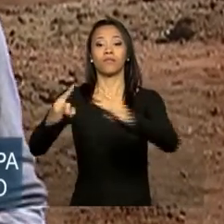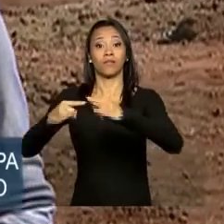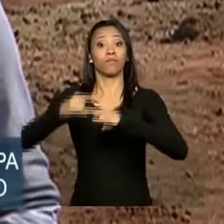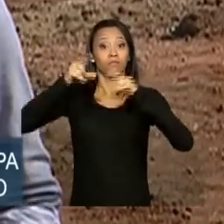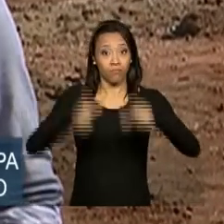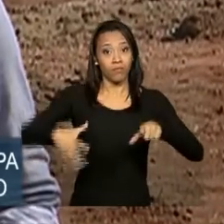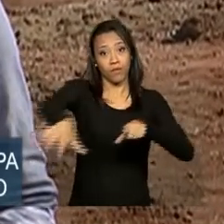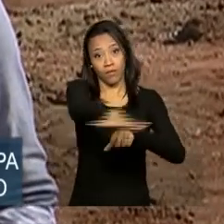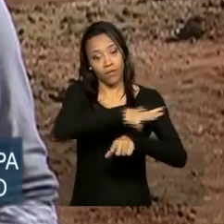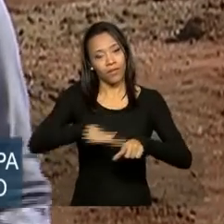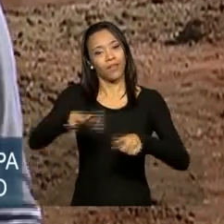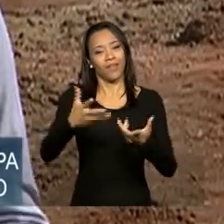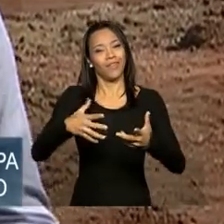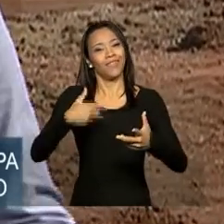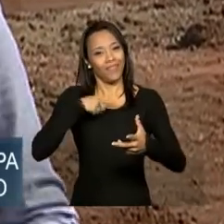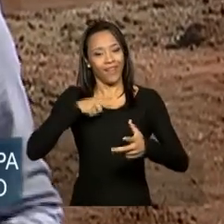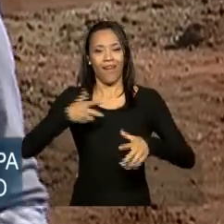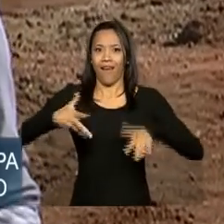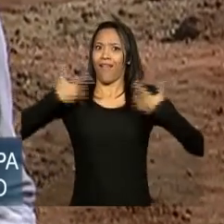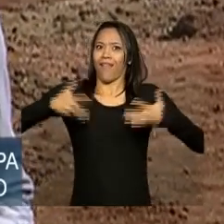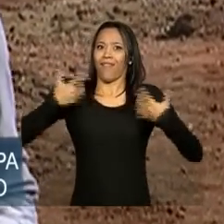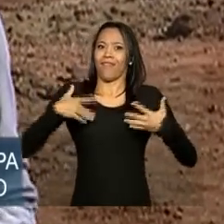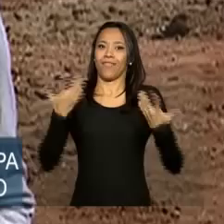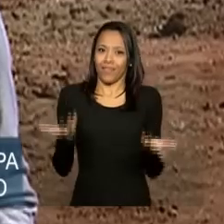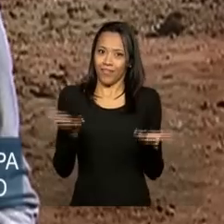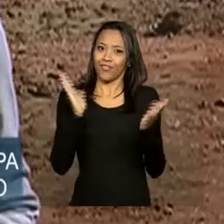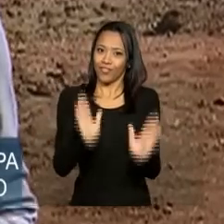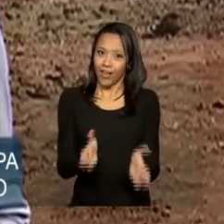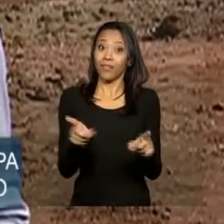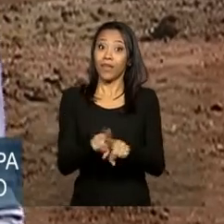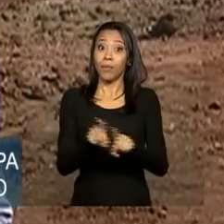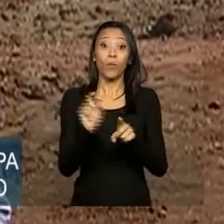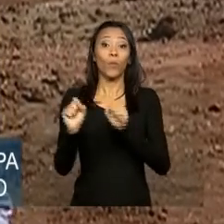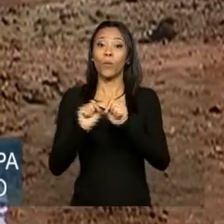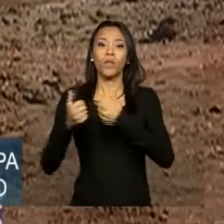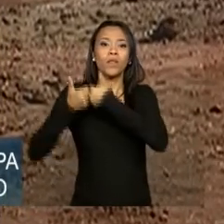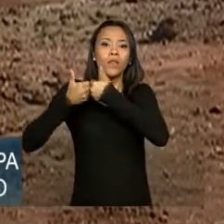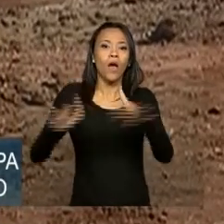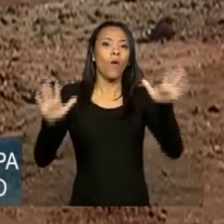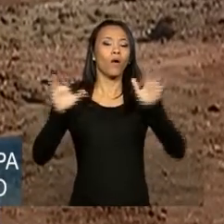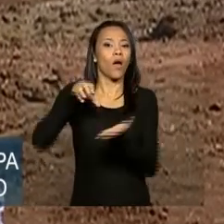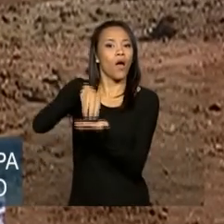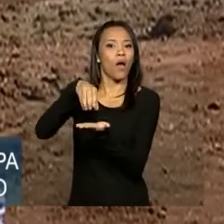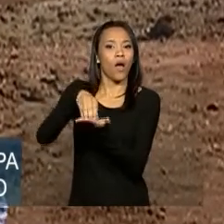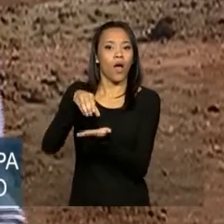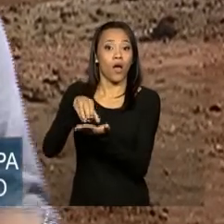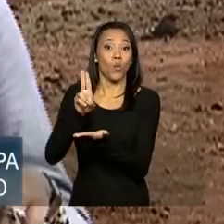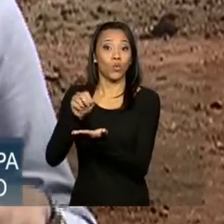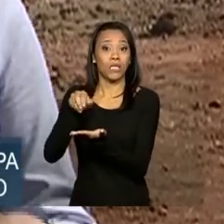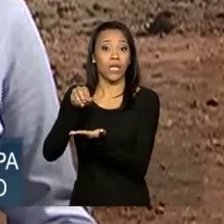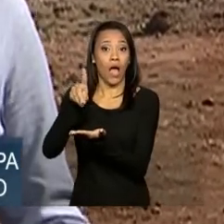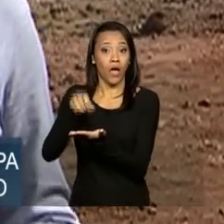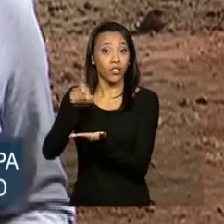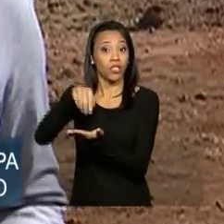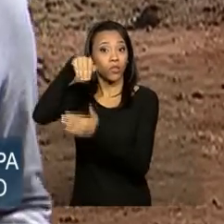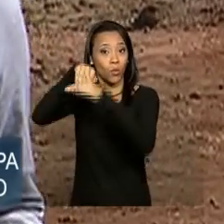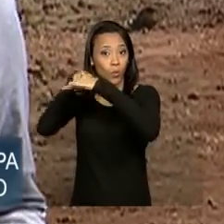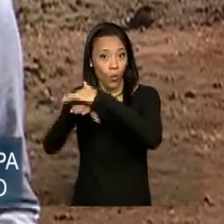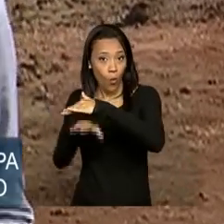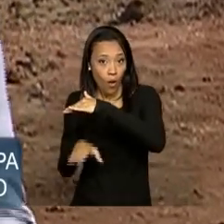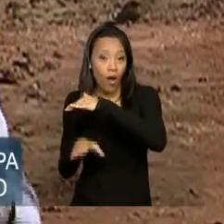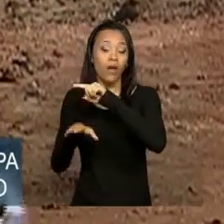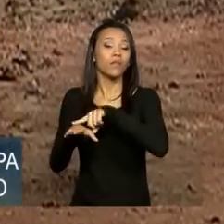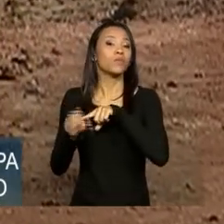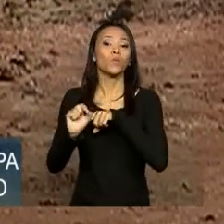têm um motivo a mais para comemorar como você disse Jaime também está sendo inaugurada a unidade de secagem e armazenagem da